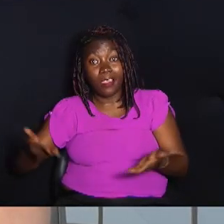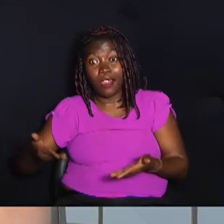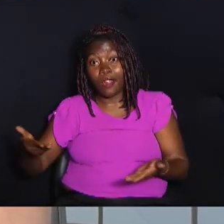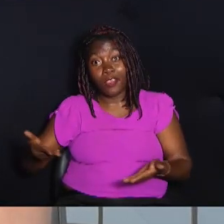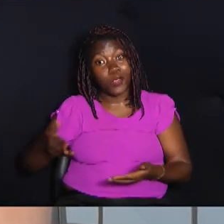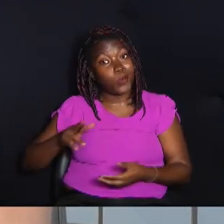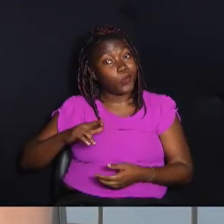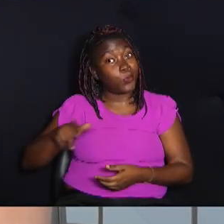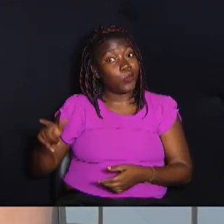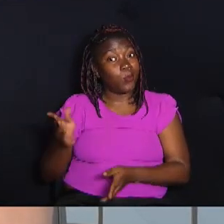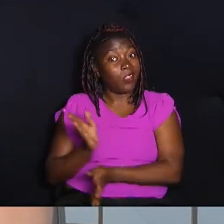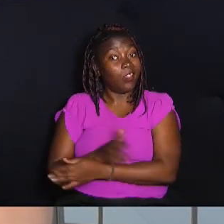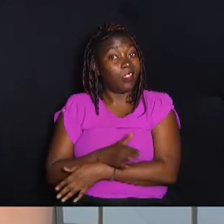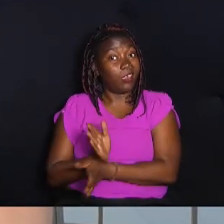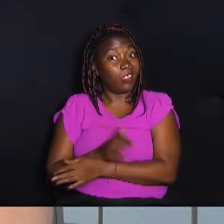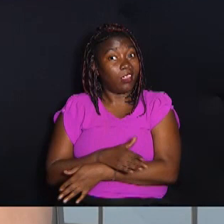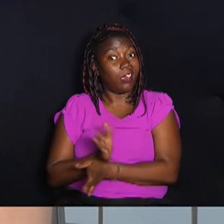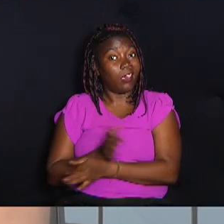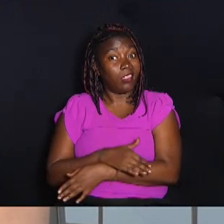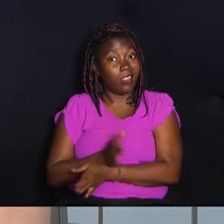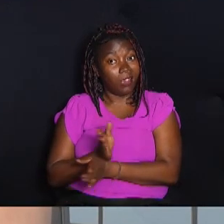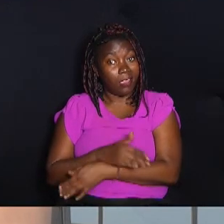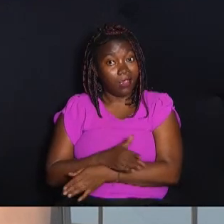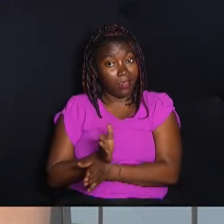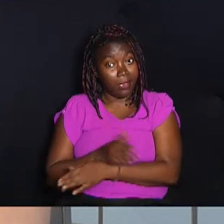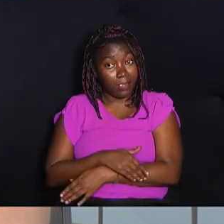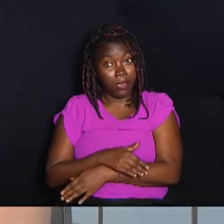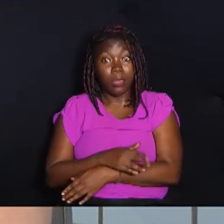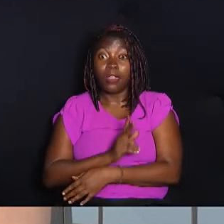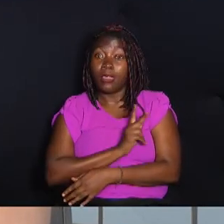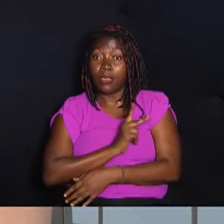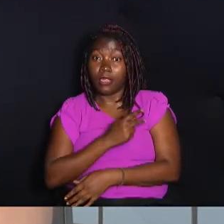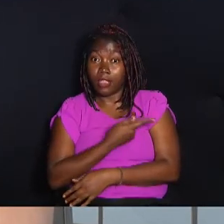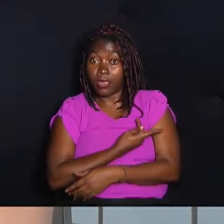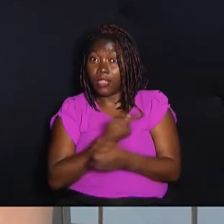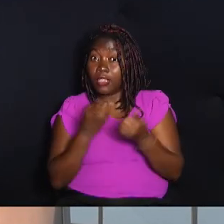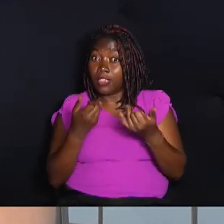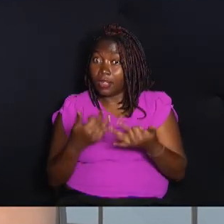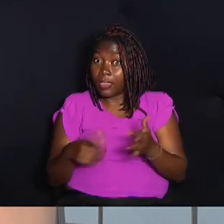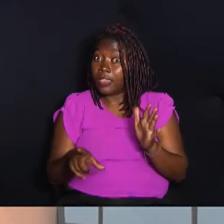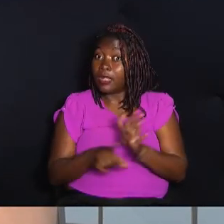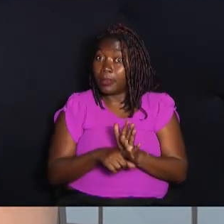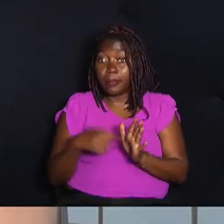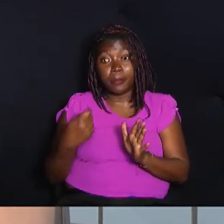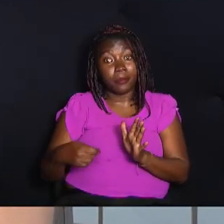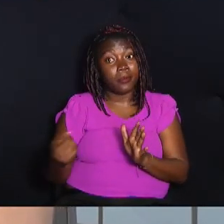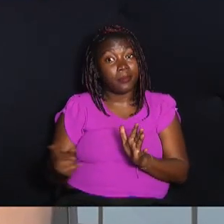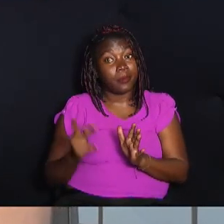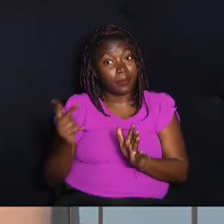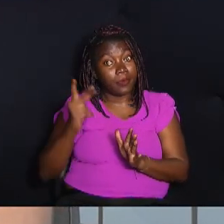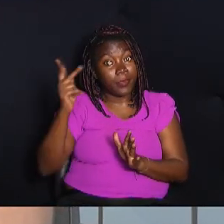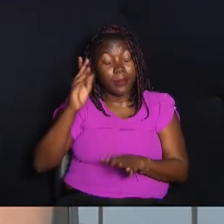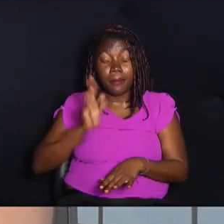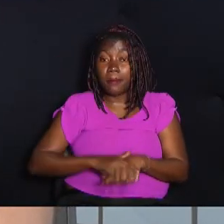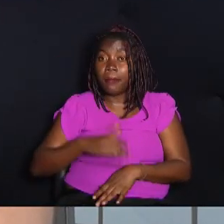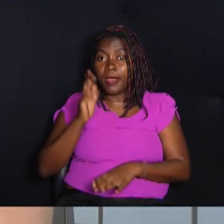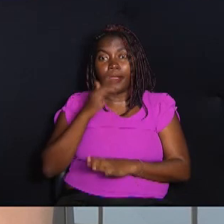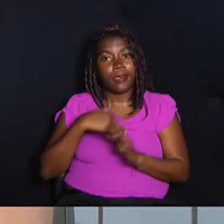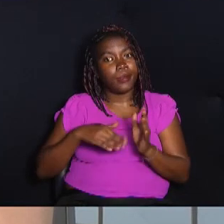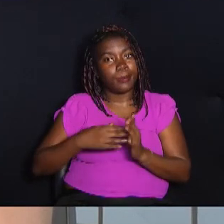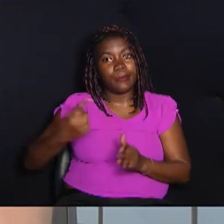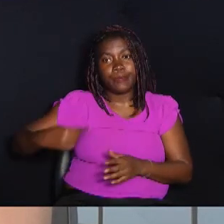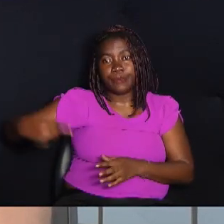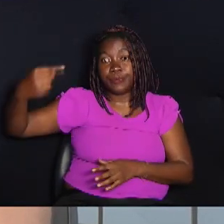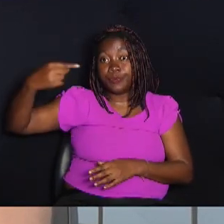terra de ninguém, né? E como o Paulo Haddad falou, essas leis precisam valer, né, mais do que tudo.